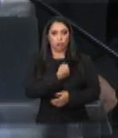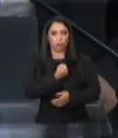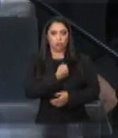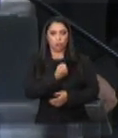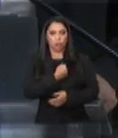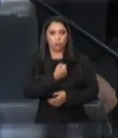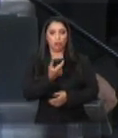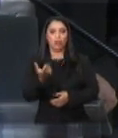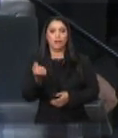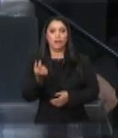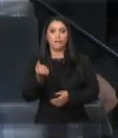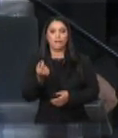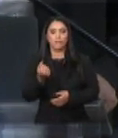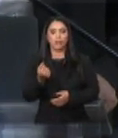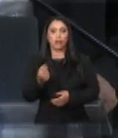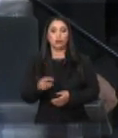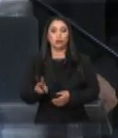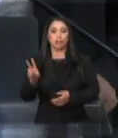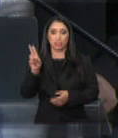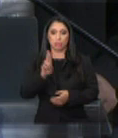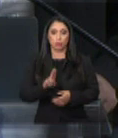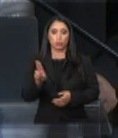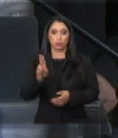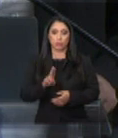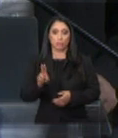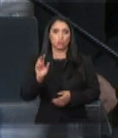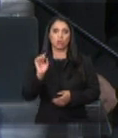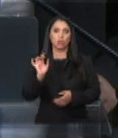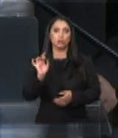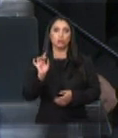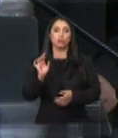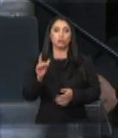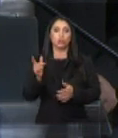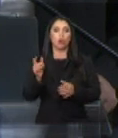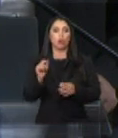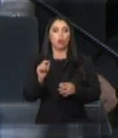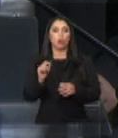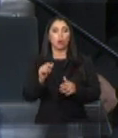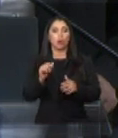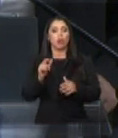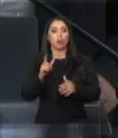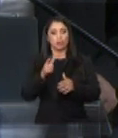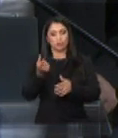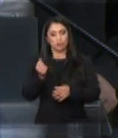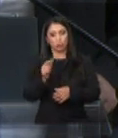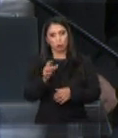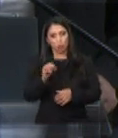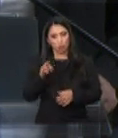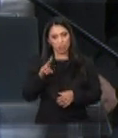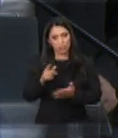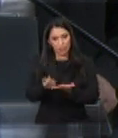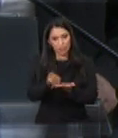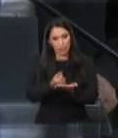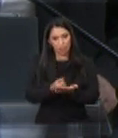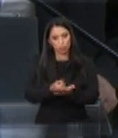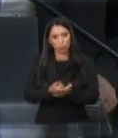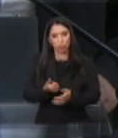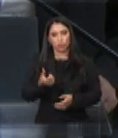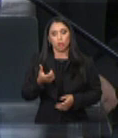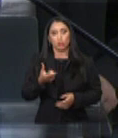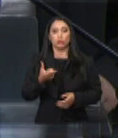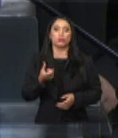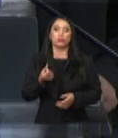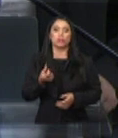valor empenhado e não só o valor programado orçado em 2016 um bilhão 150